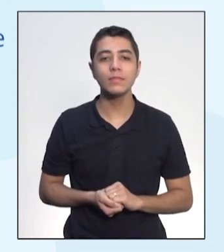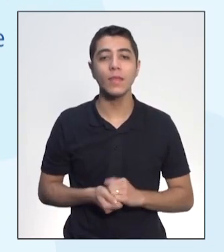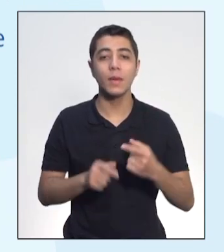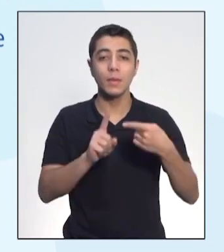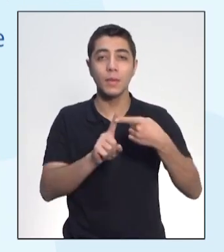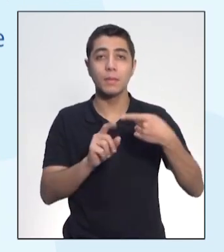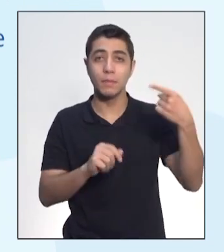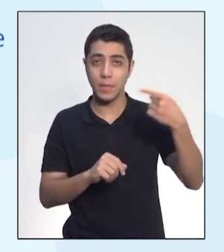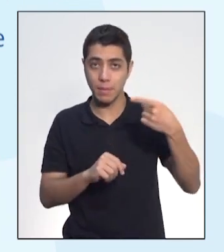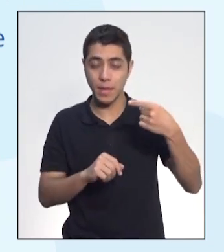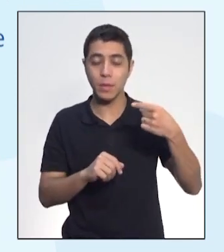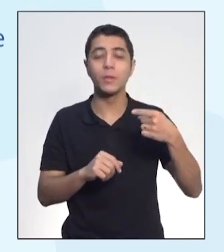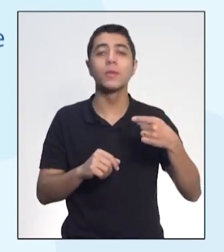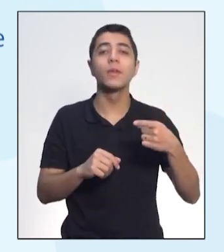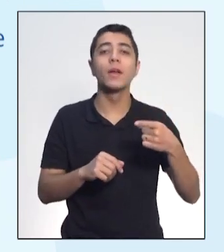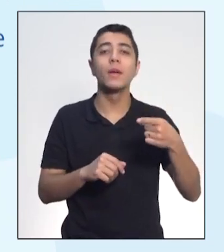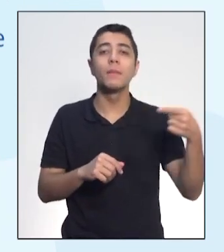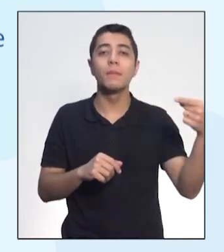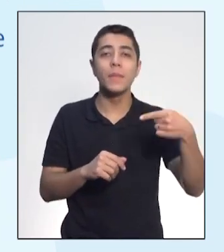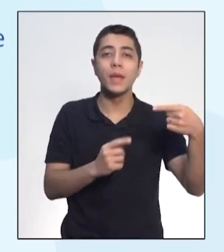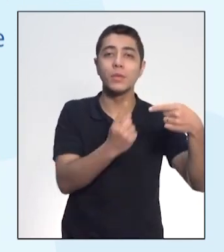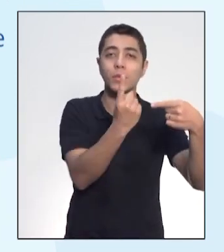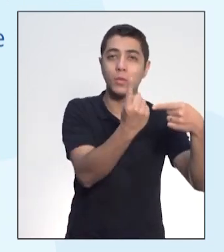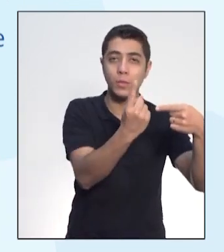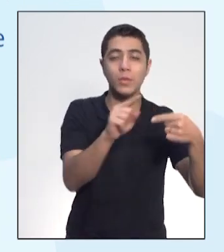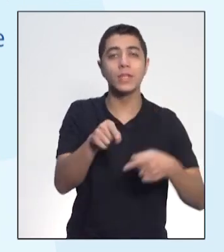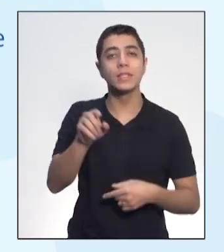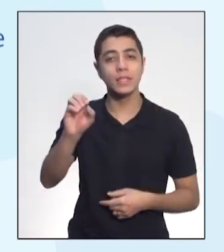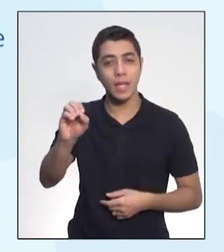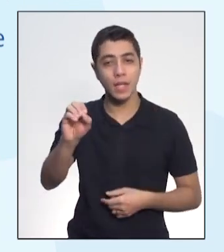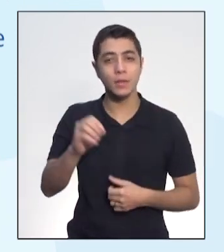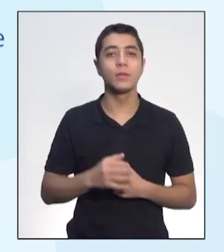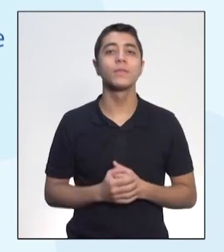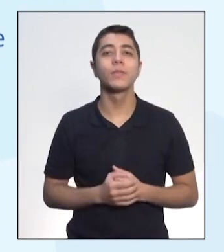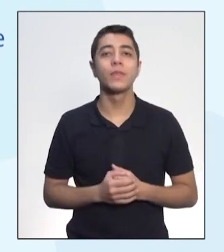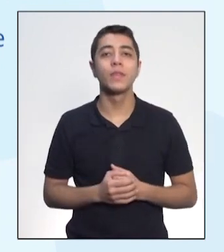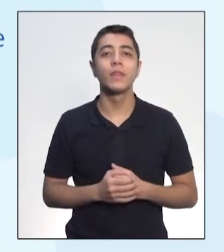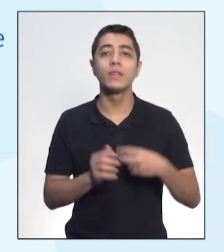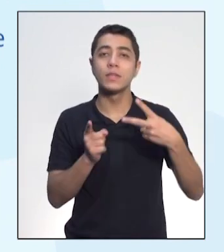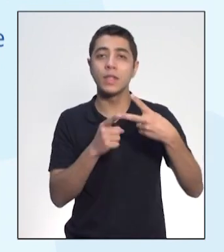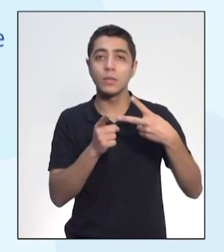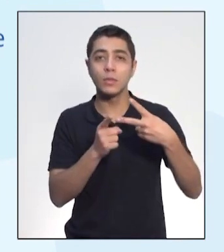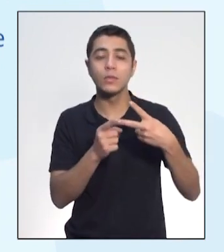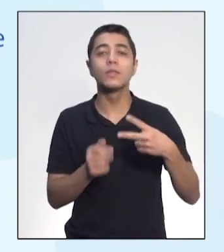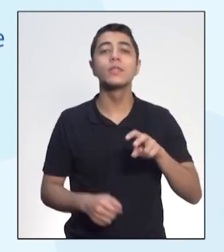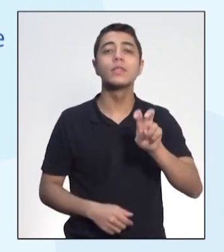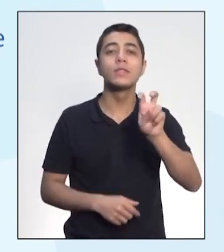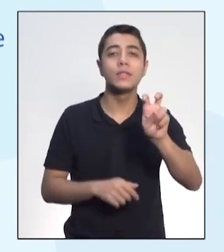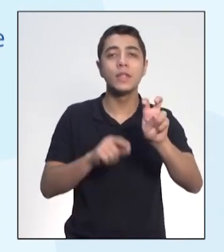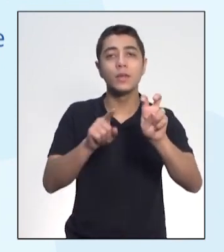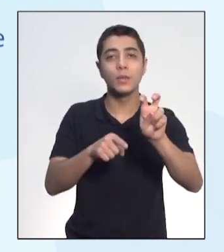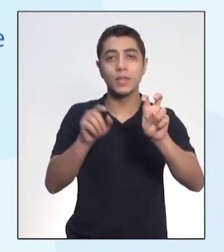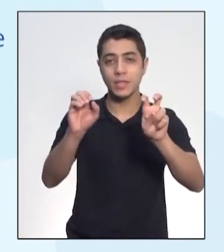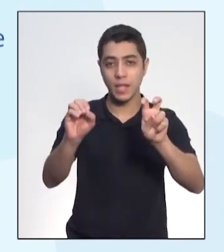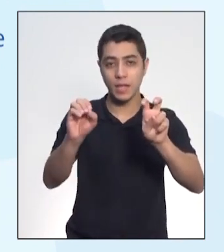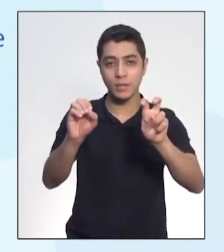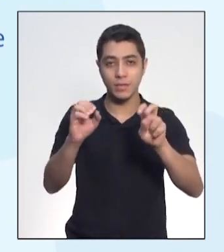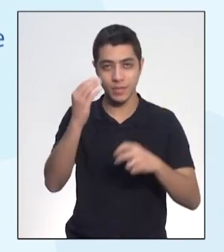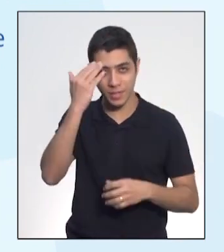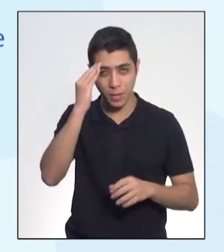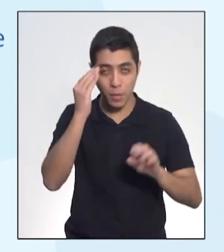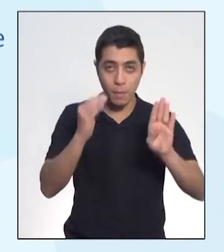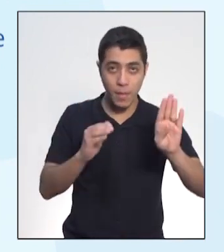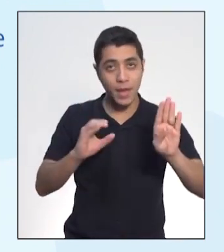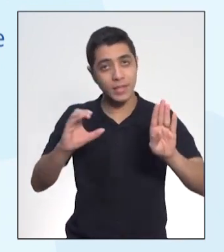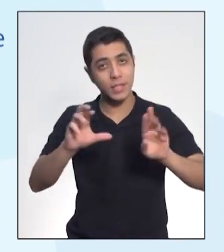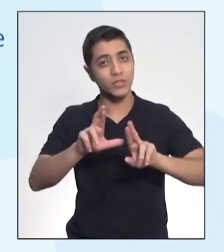0 e 5 e 0. Então, observe que é diferente o item B do item C, certo? Nos pontos. E no item D, como vocês